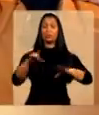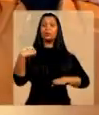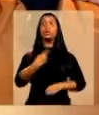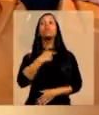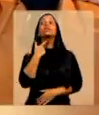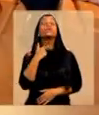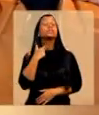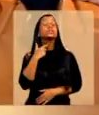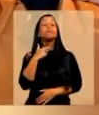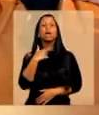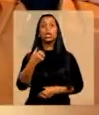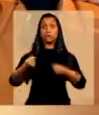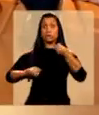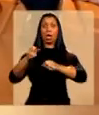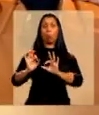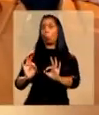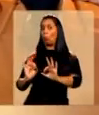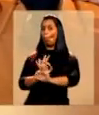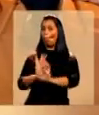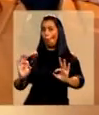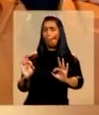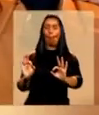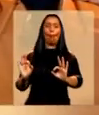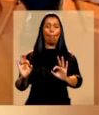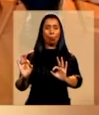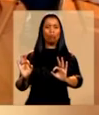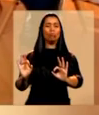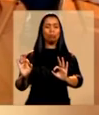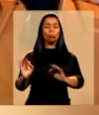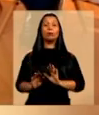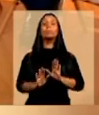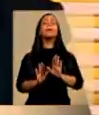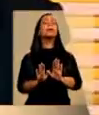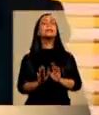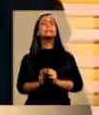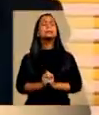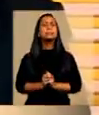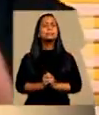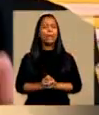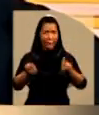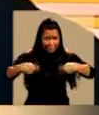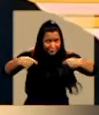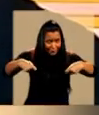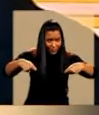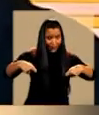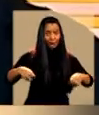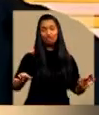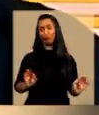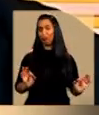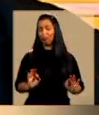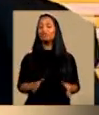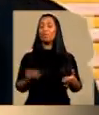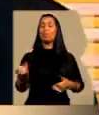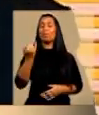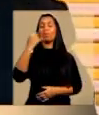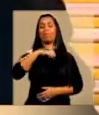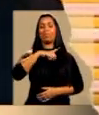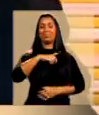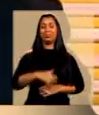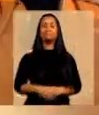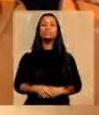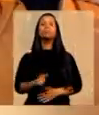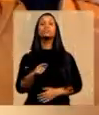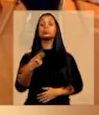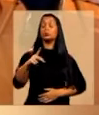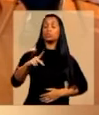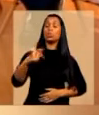muitas vezes a gente deseja ter um carro do ano, sim, um carro importado, mas não é uma necessidade. Necessidade. Então, isso é muito